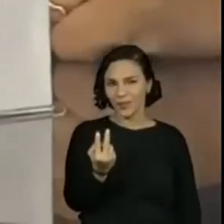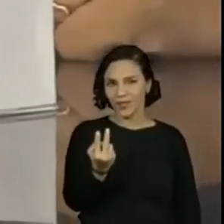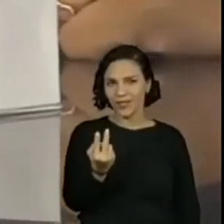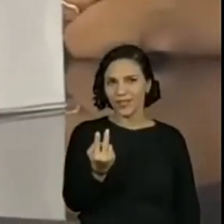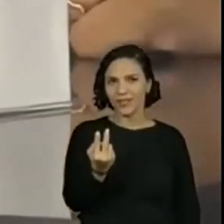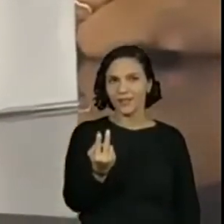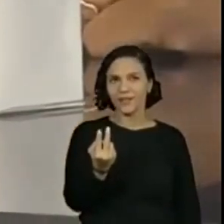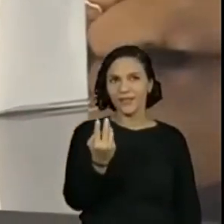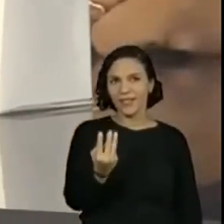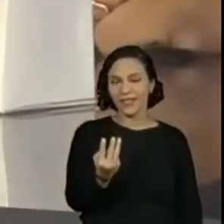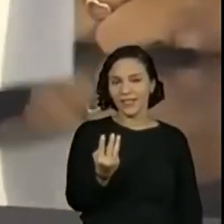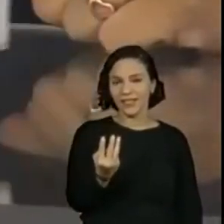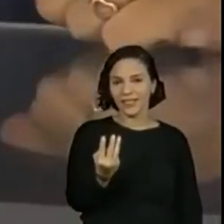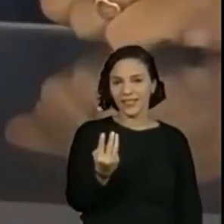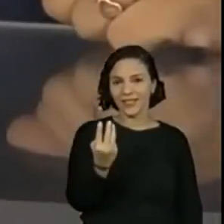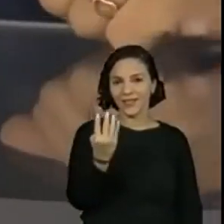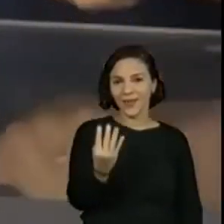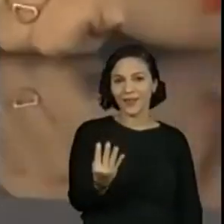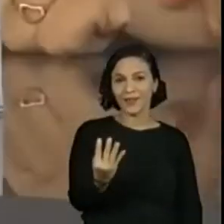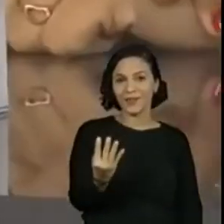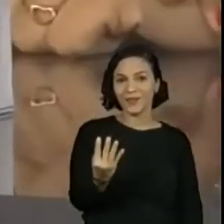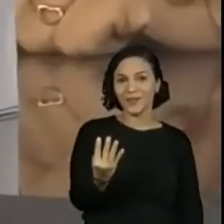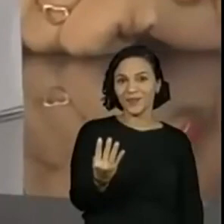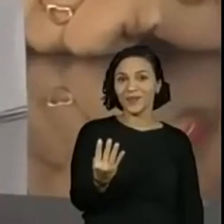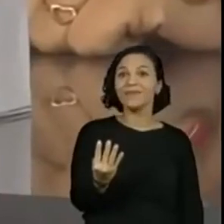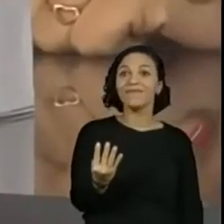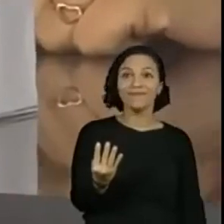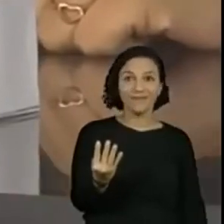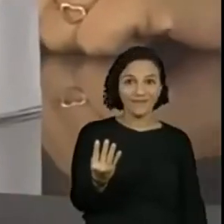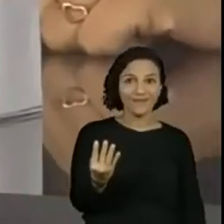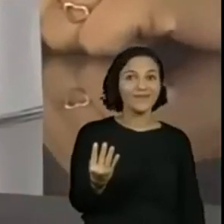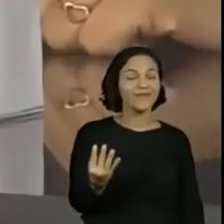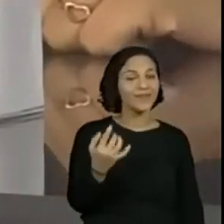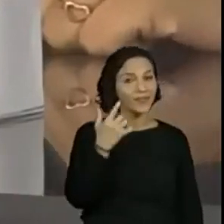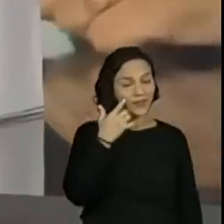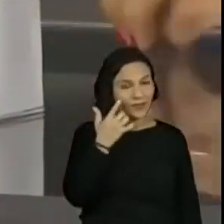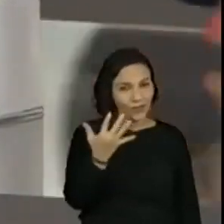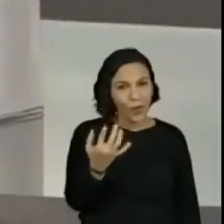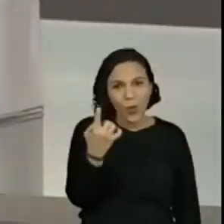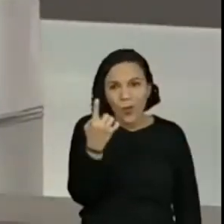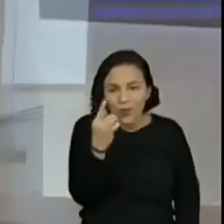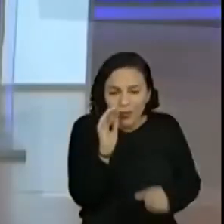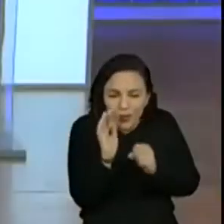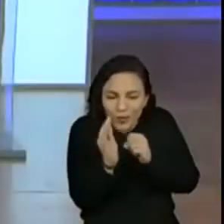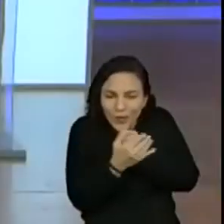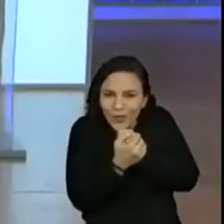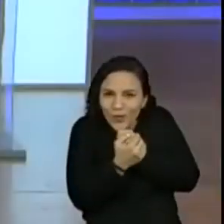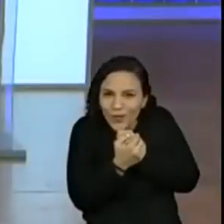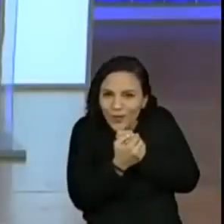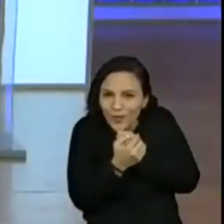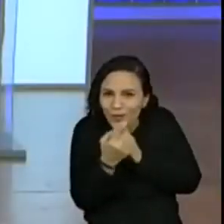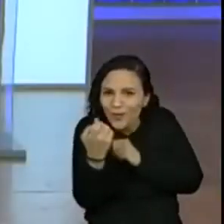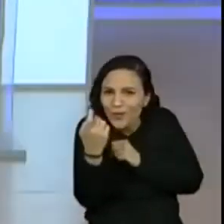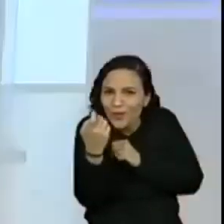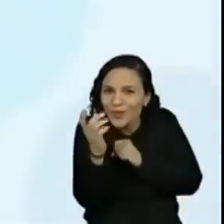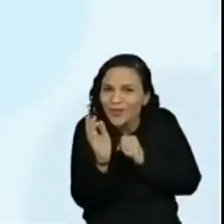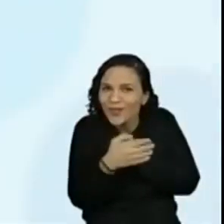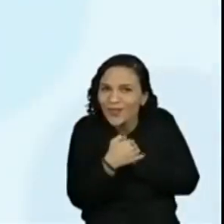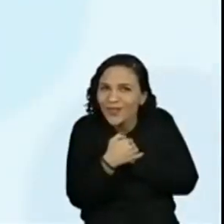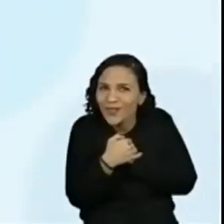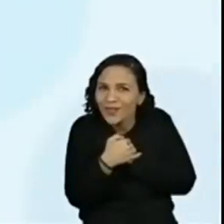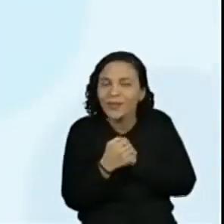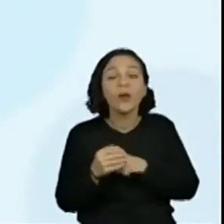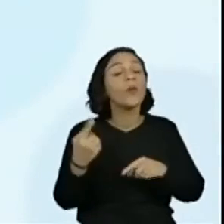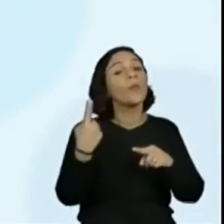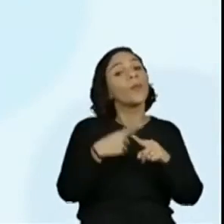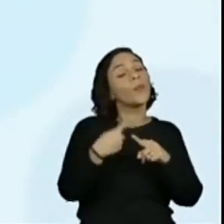Dois. Três. Quatro. Então tinha um escondido, um hein? Um fica escondidinho, porque